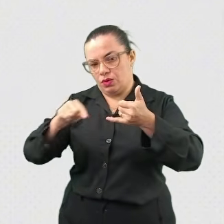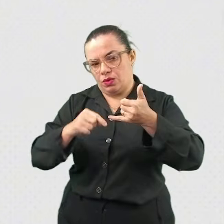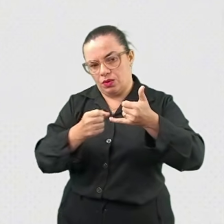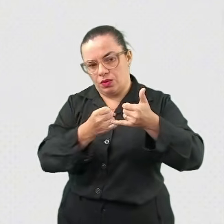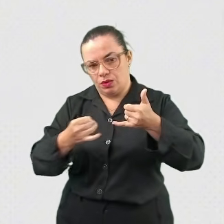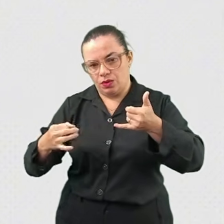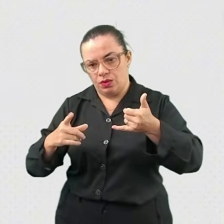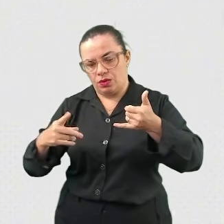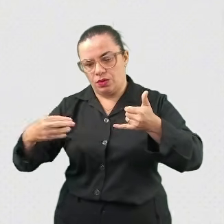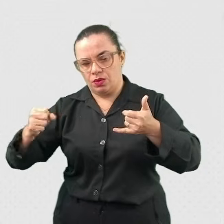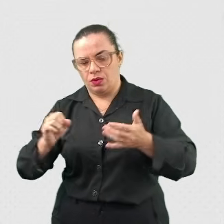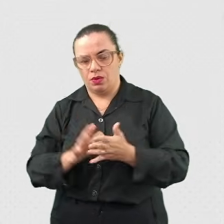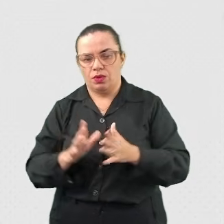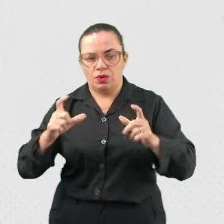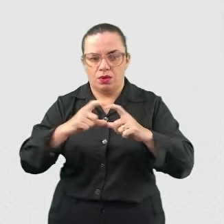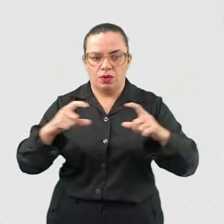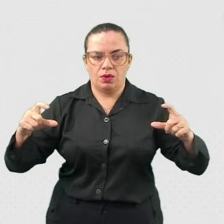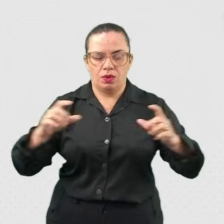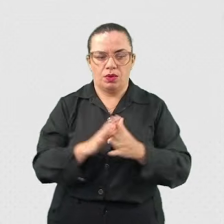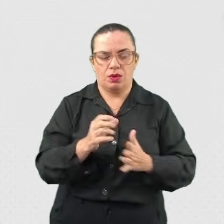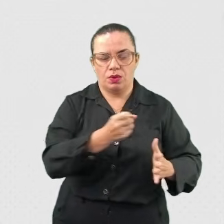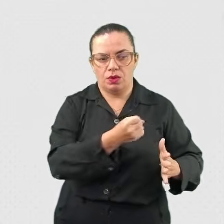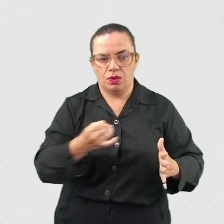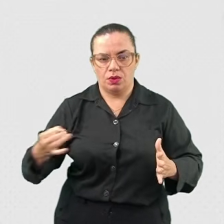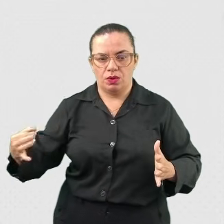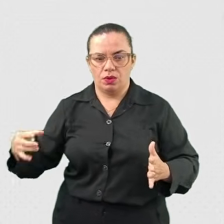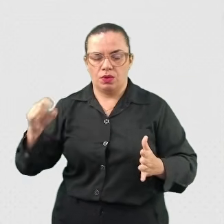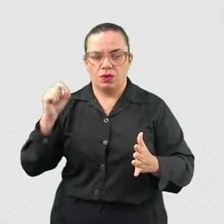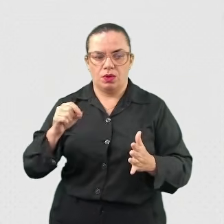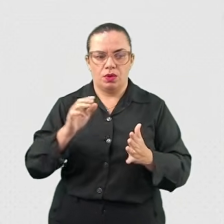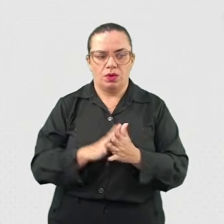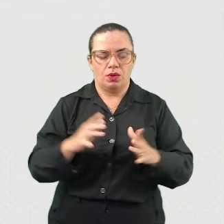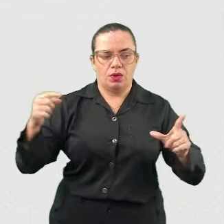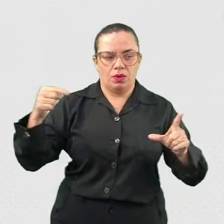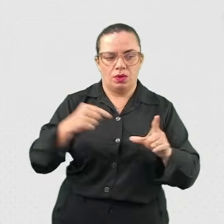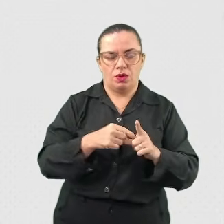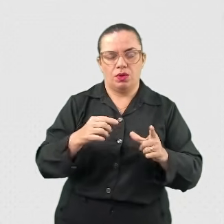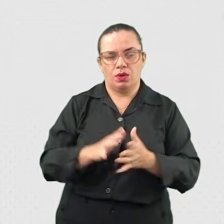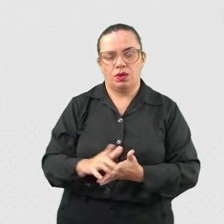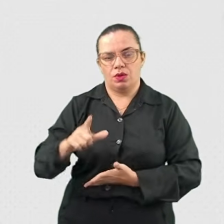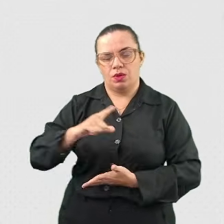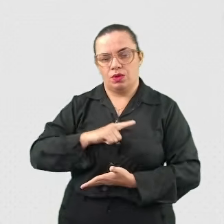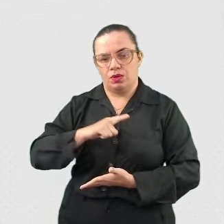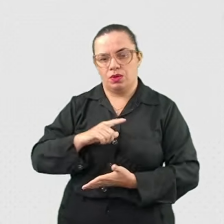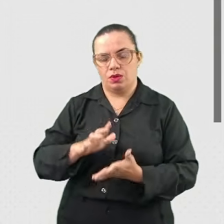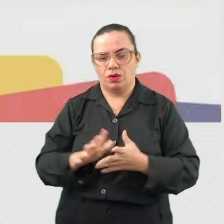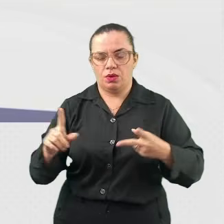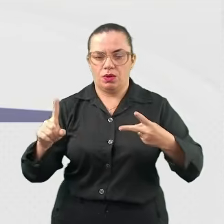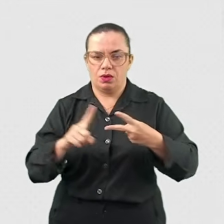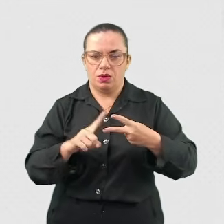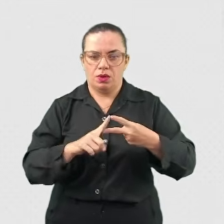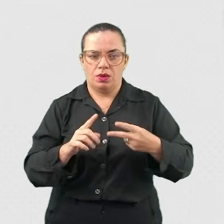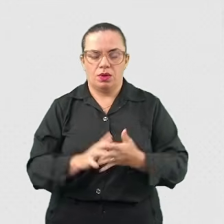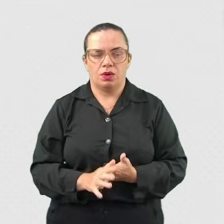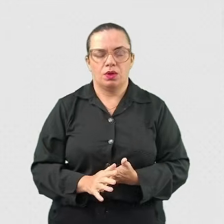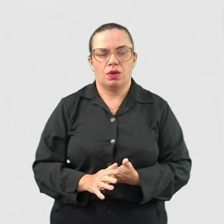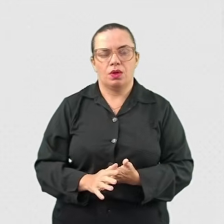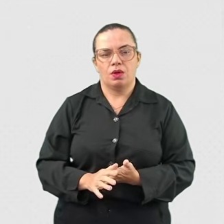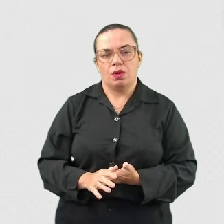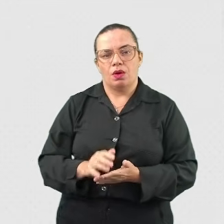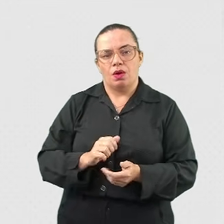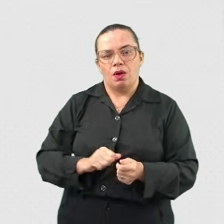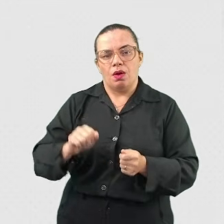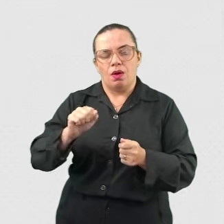consegue encontrar a quantidade de diagonais que um polígono tem, beleza? Então, vamos fazer aqui um exemplo.